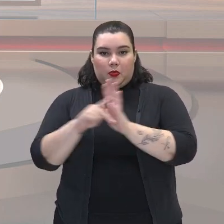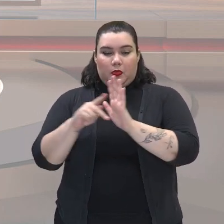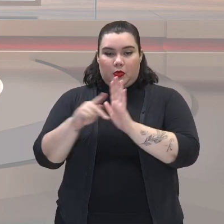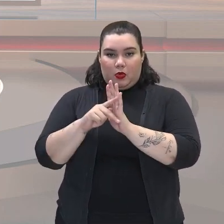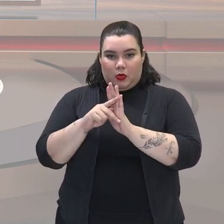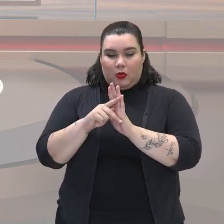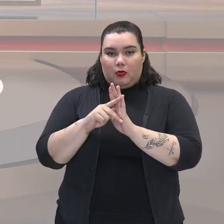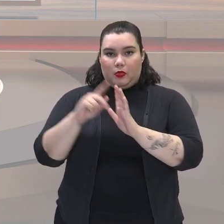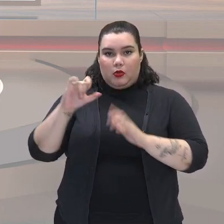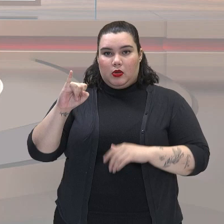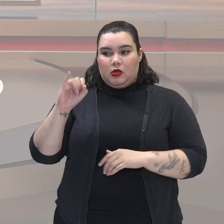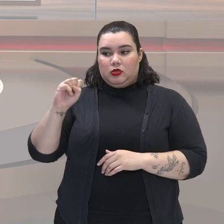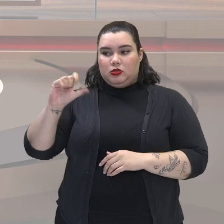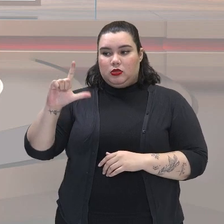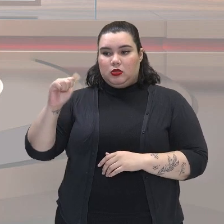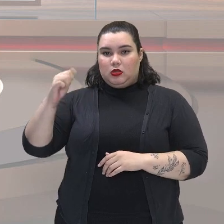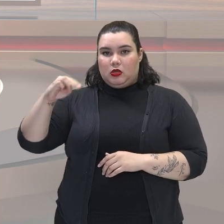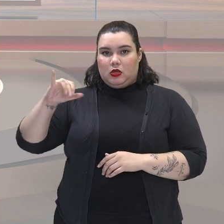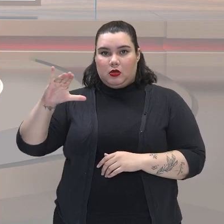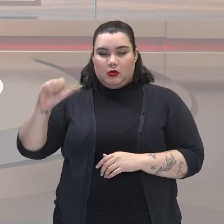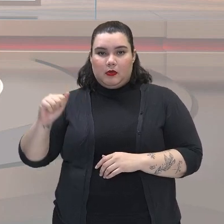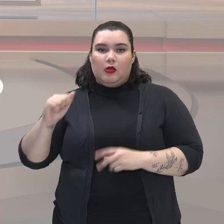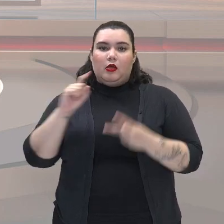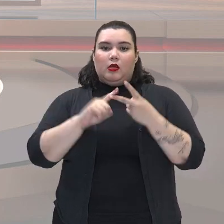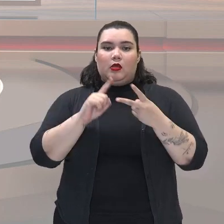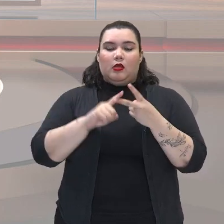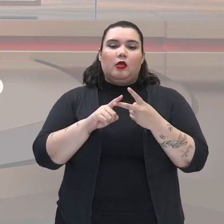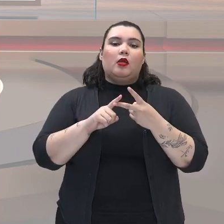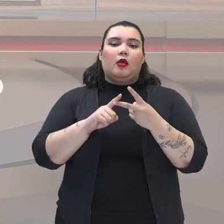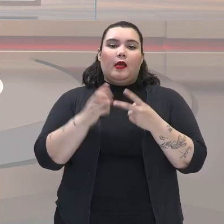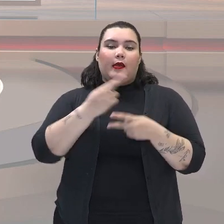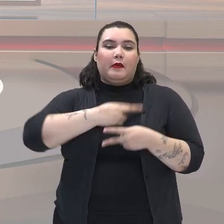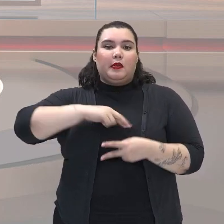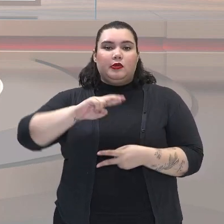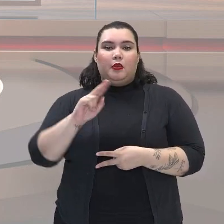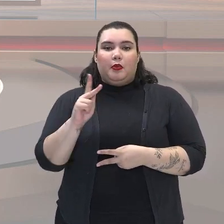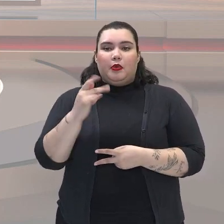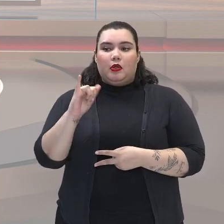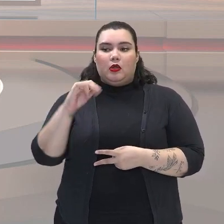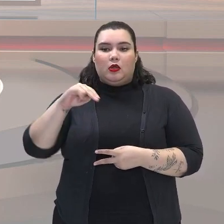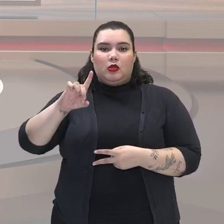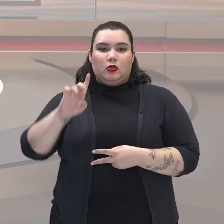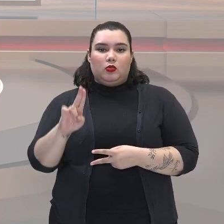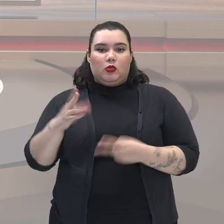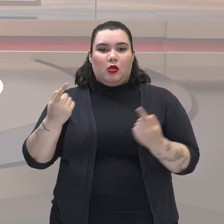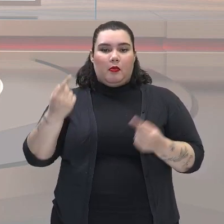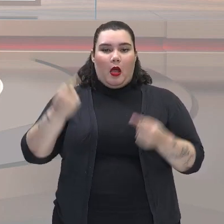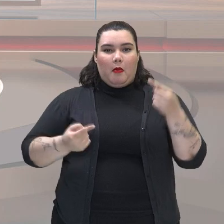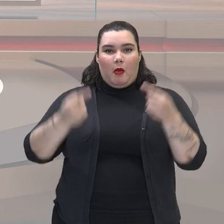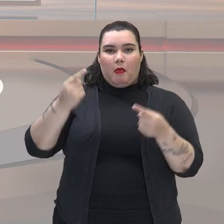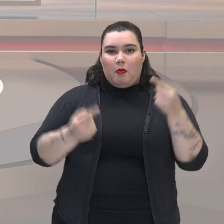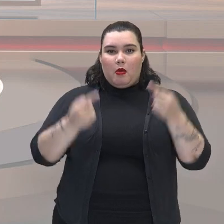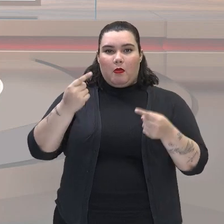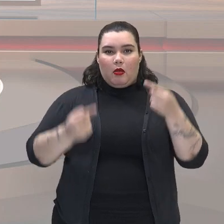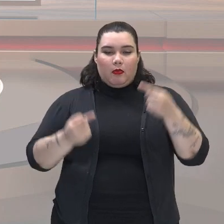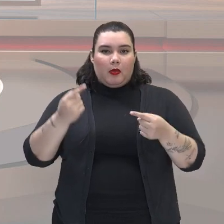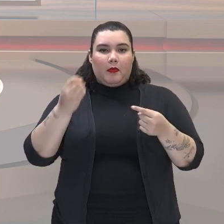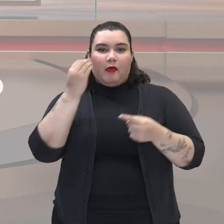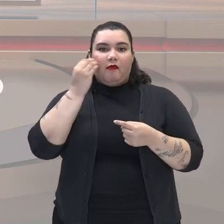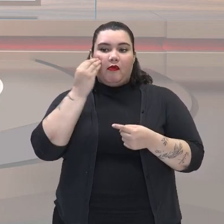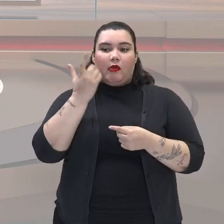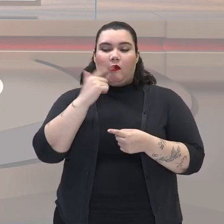tem religião hindu. Então, tanto a Índia quanto o Paquistão disputam ali o controle dessa região, tá bom?